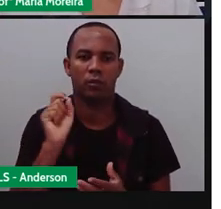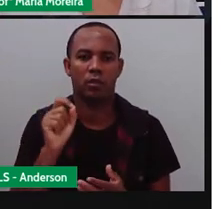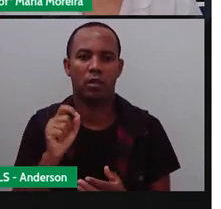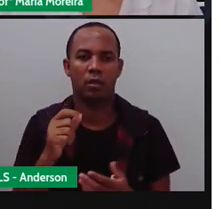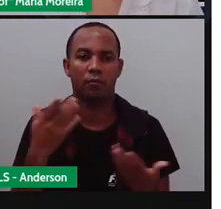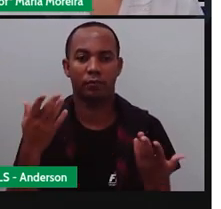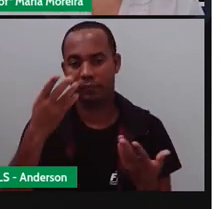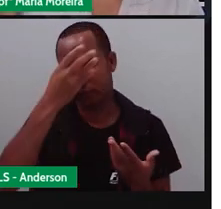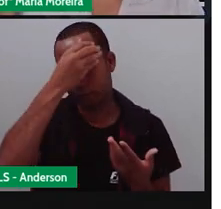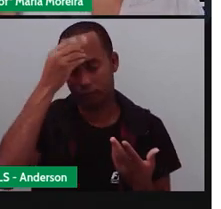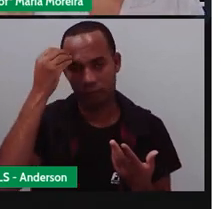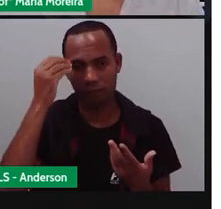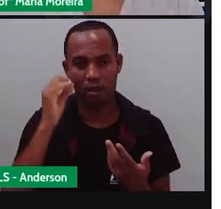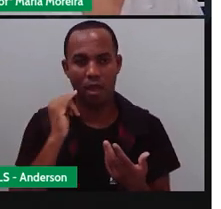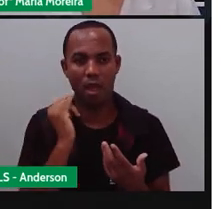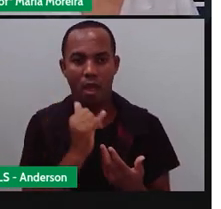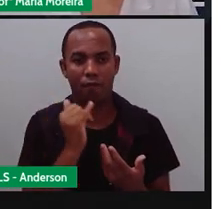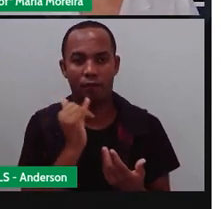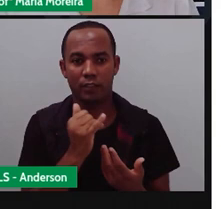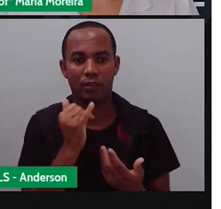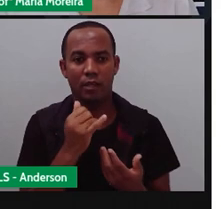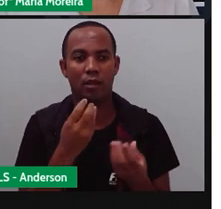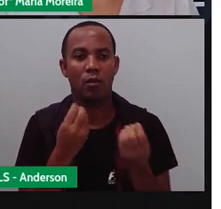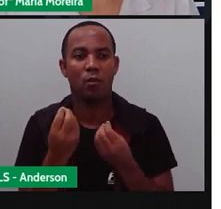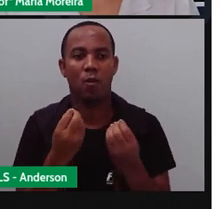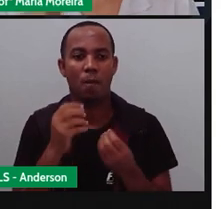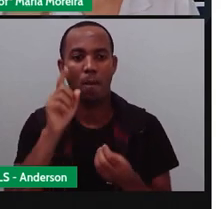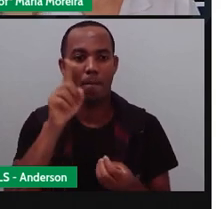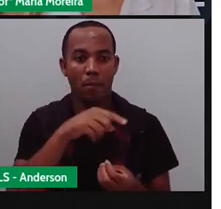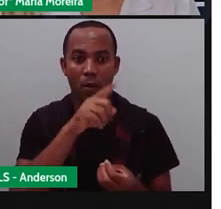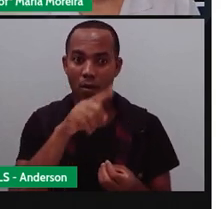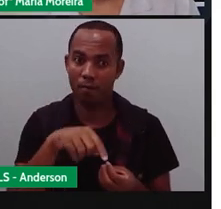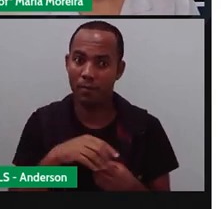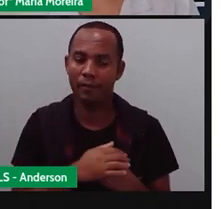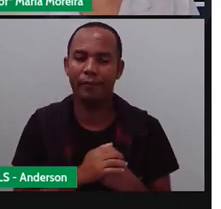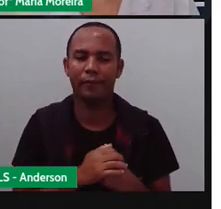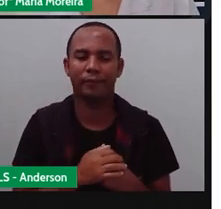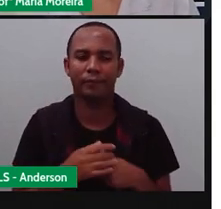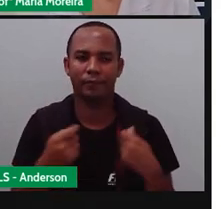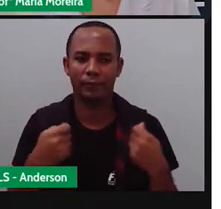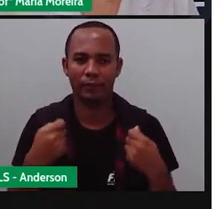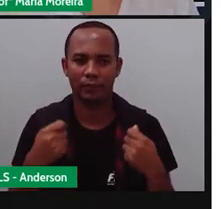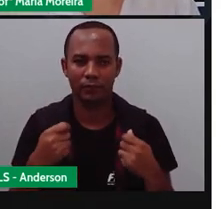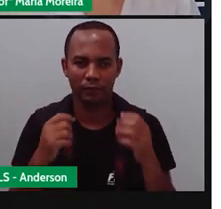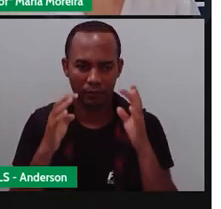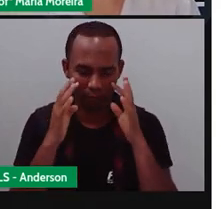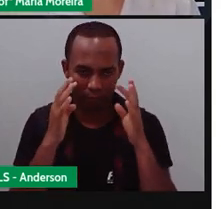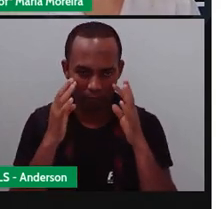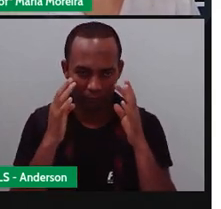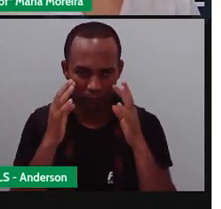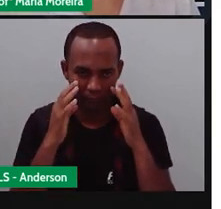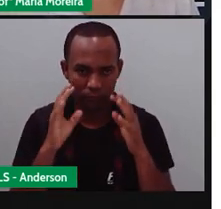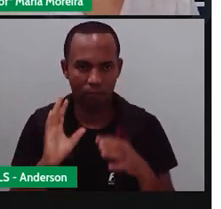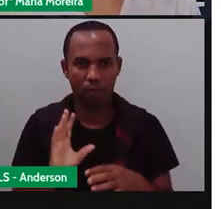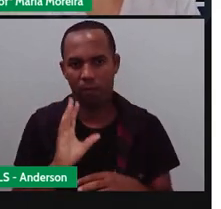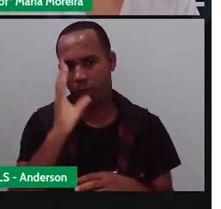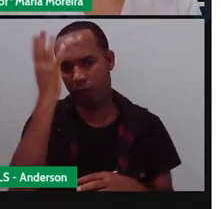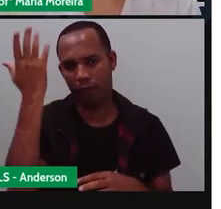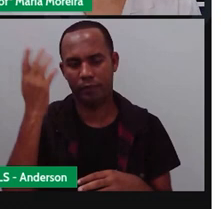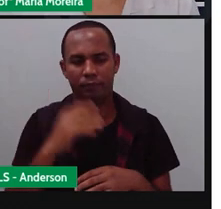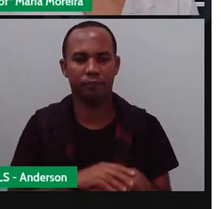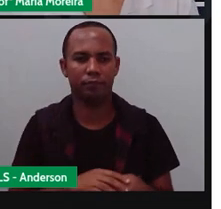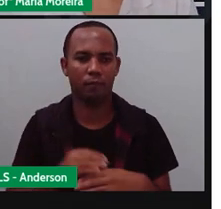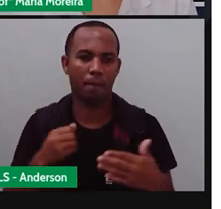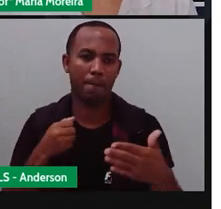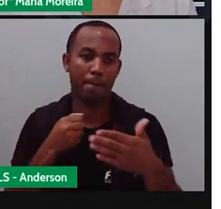sinalizar né é infração de trânsito e tá pode causar um acidente pode